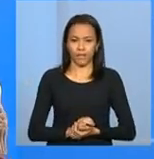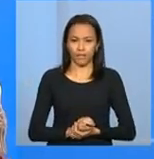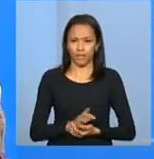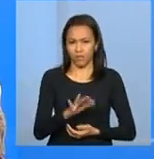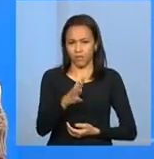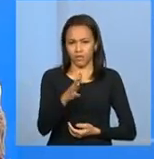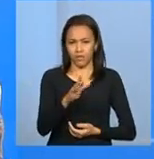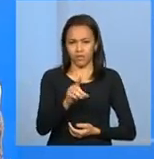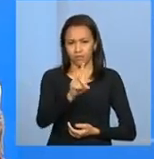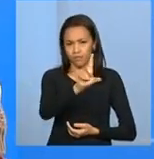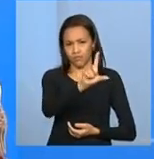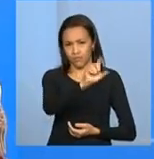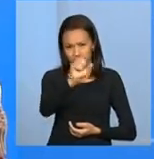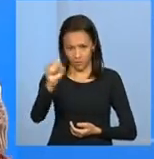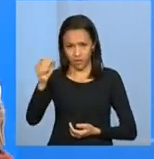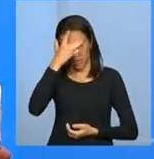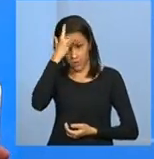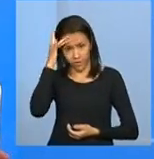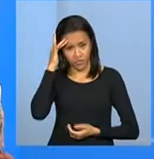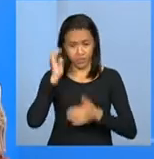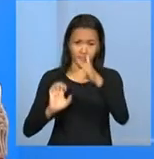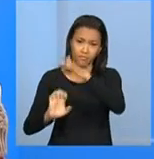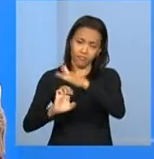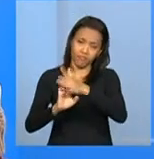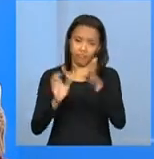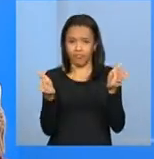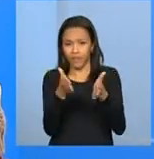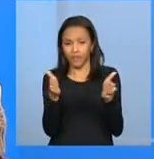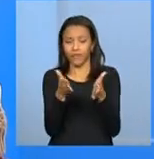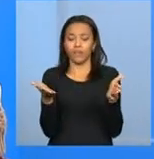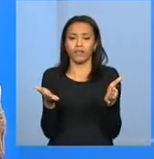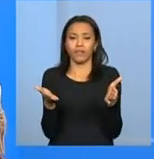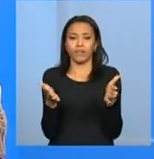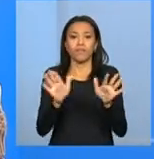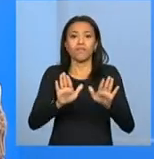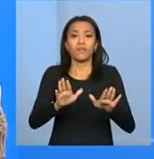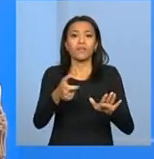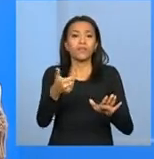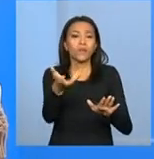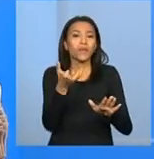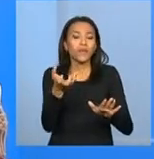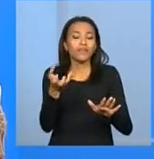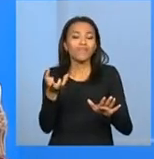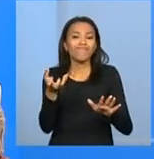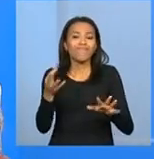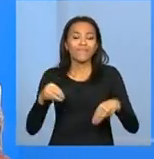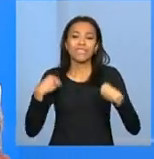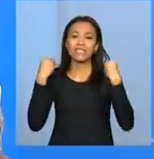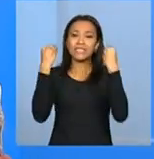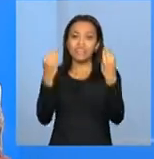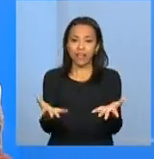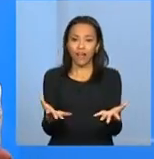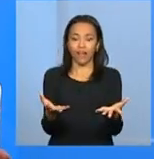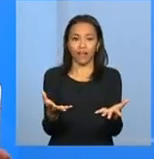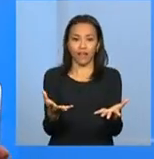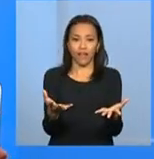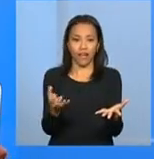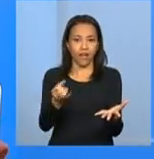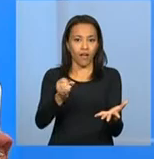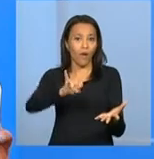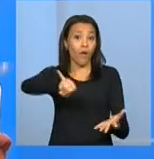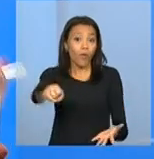funcionários, uma empresa pequena, né? Média... mas eu quero dar oportunidade para pessoas que